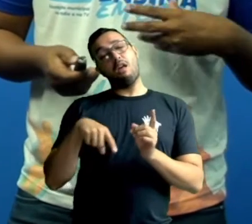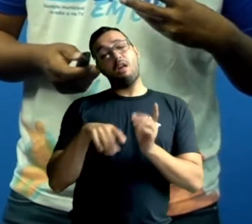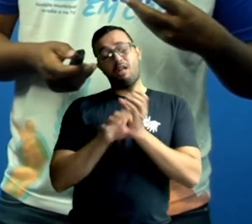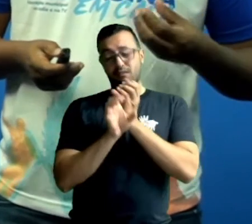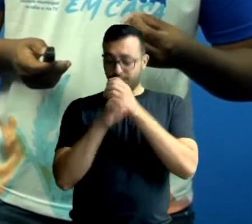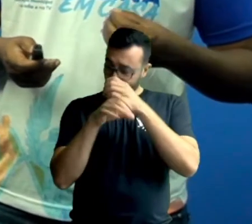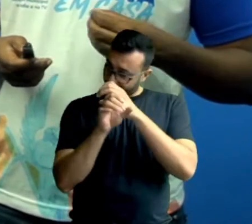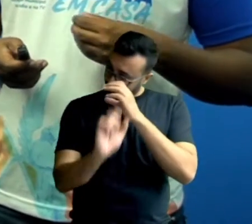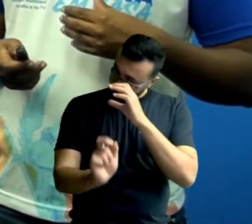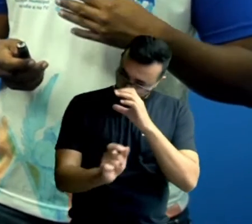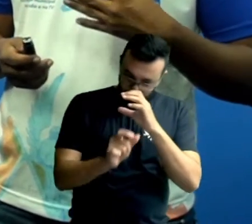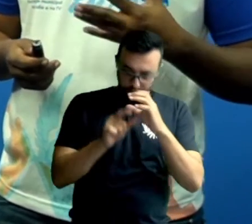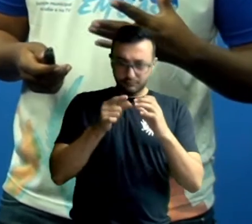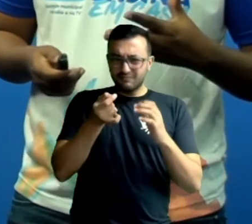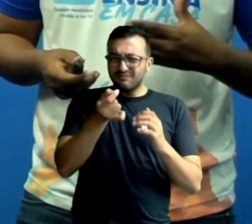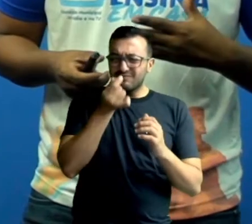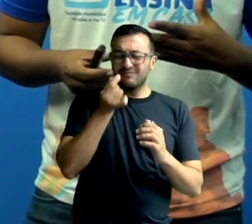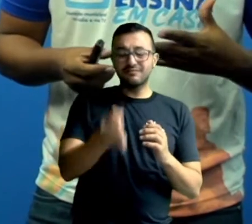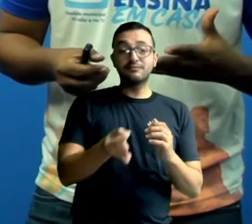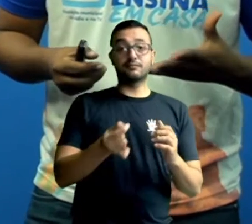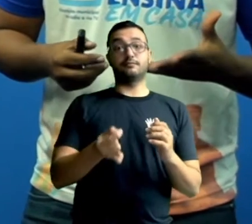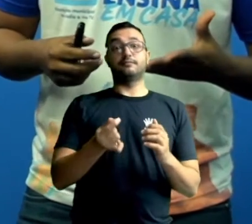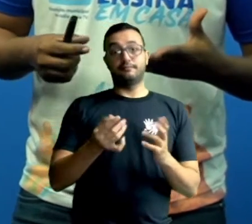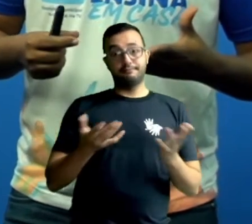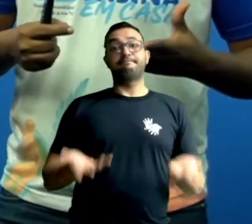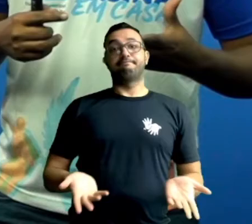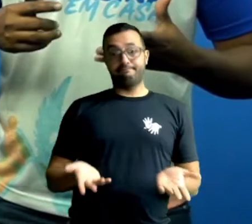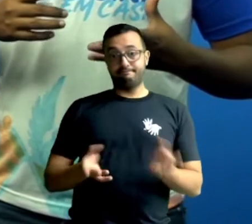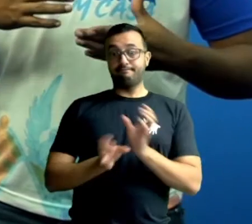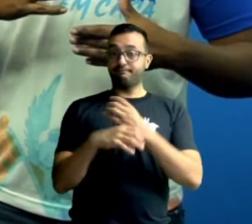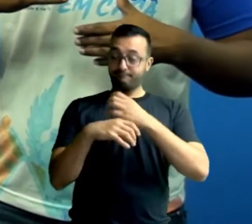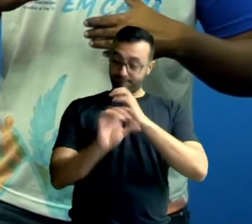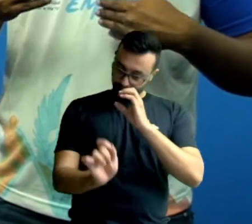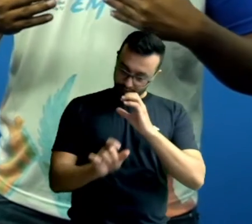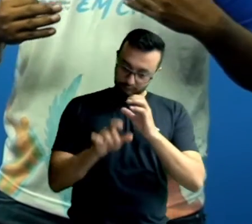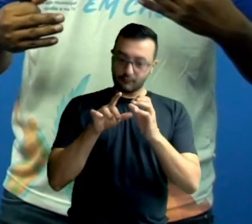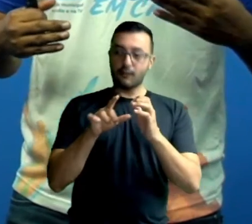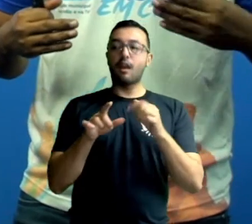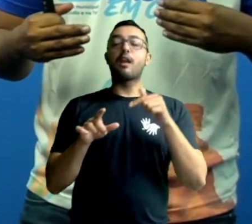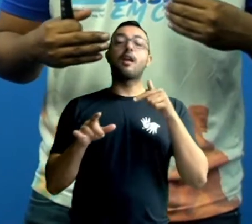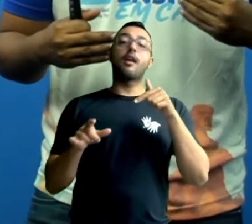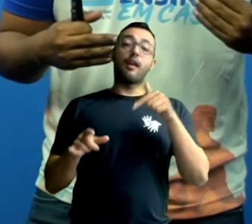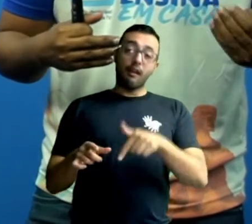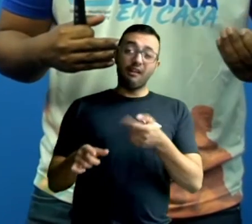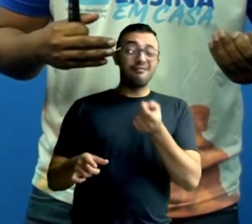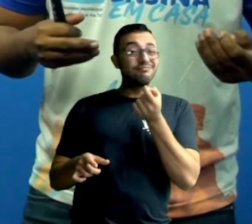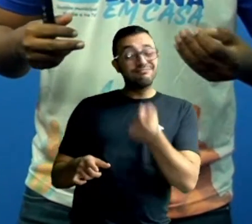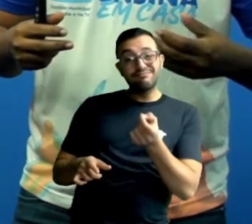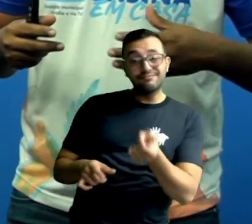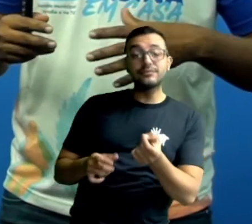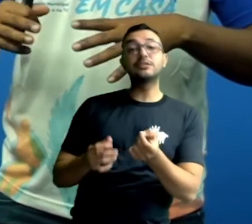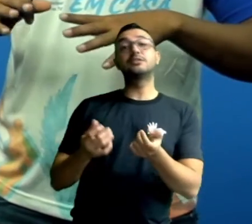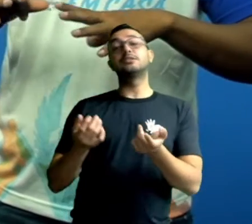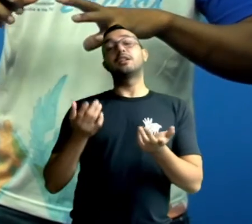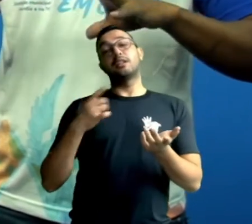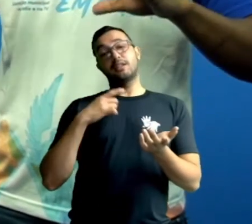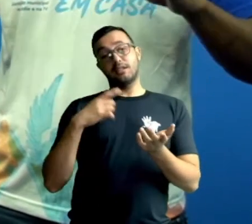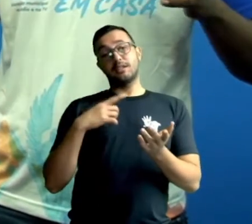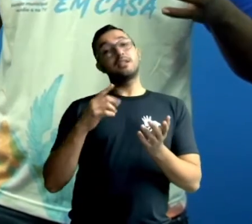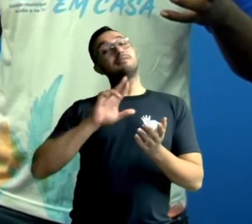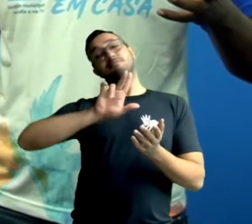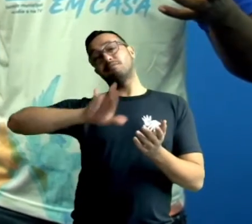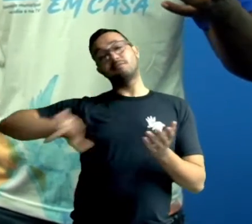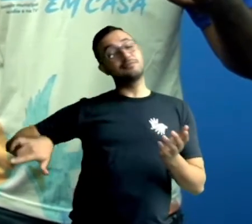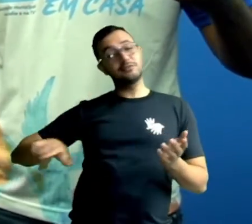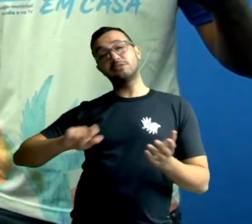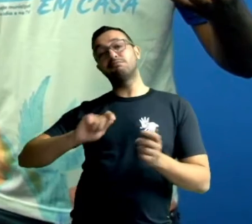microscópicos que chamamos de micróbios, né? Os micróbios são diversos tipos de seres microscópicos que são classificados de uma forma geral